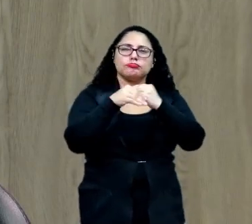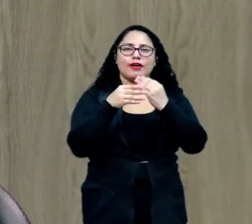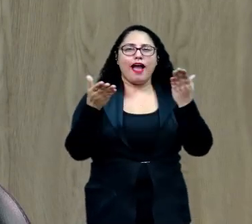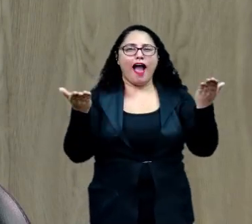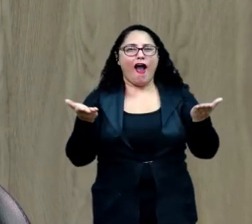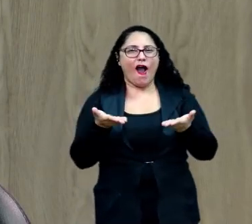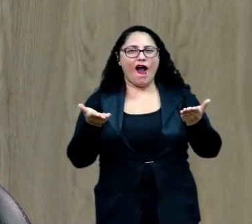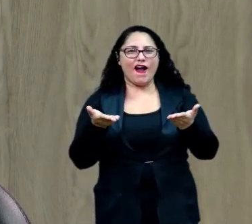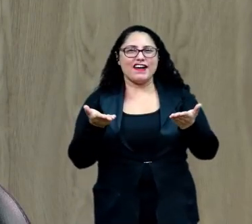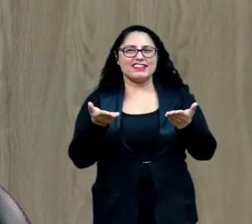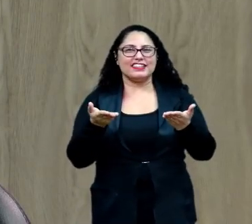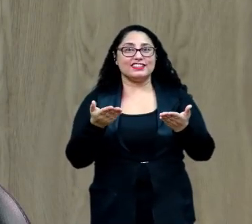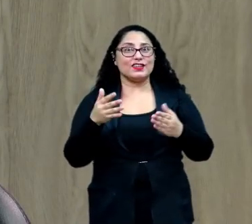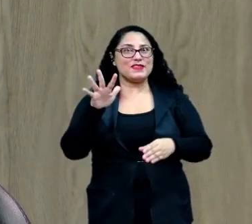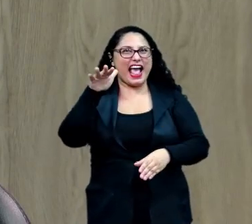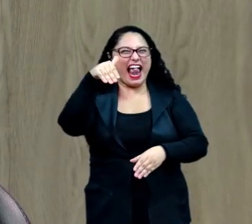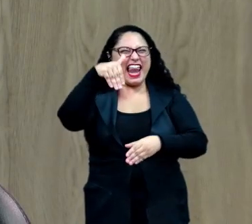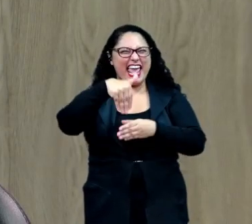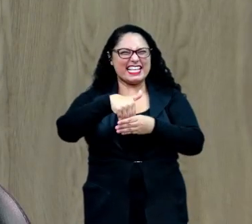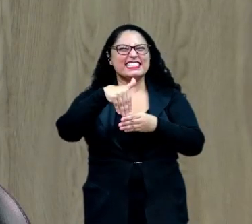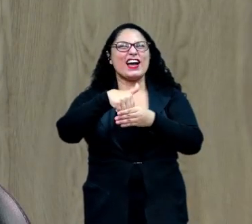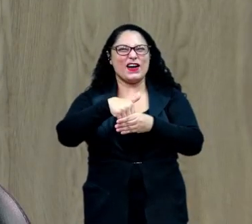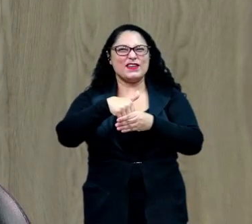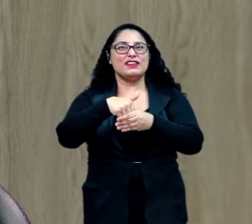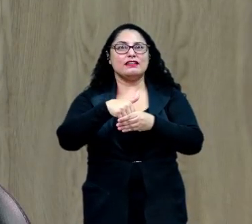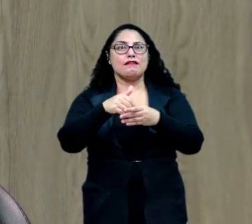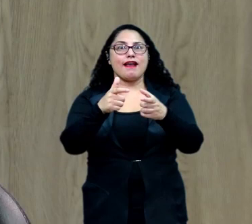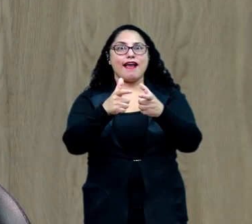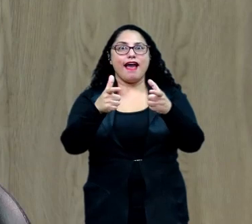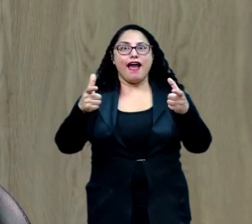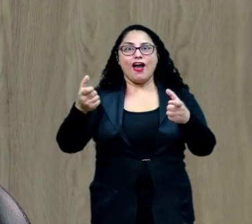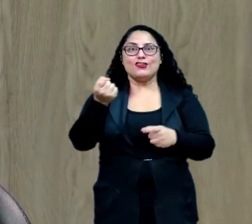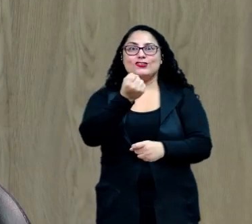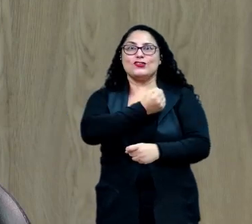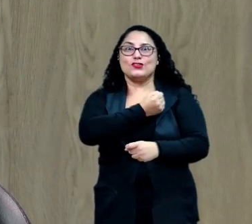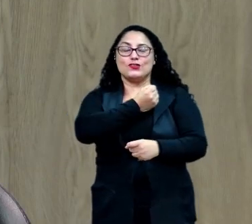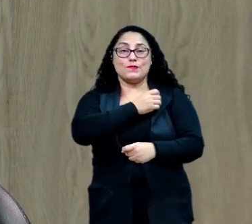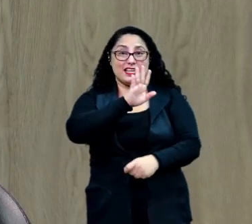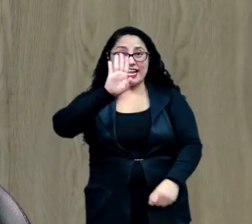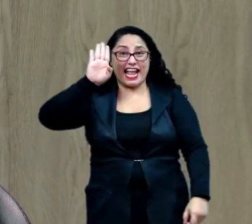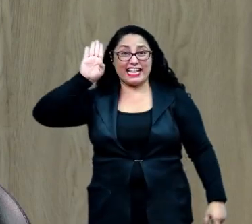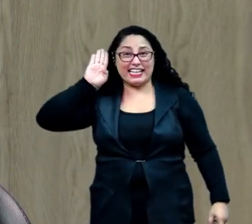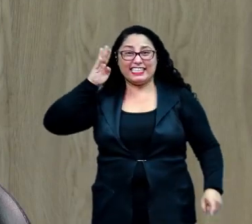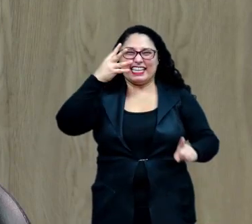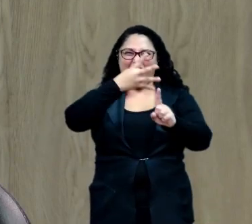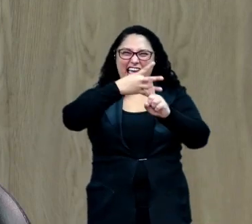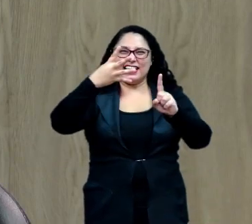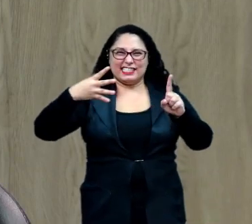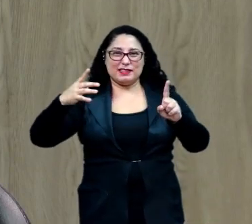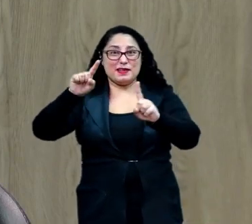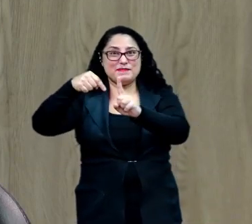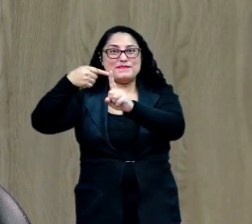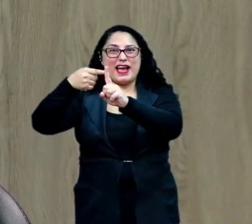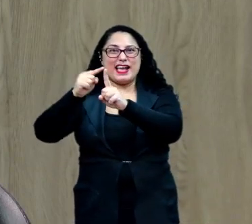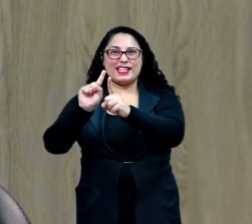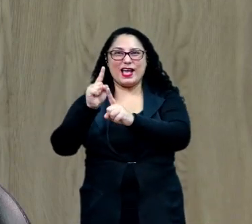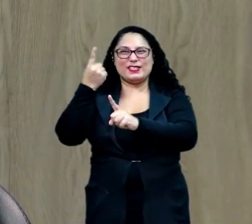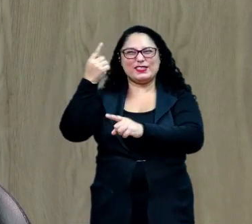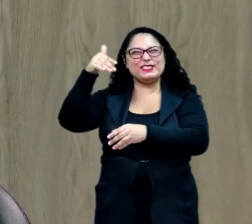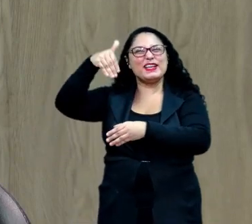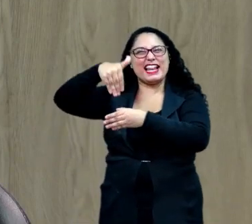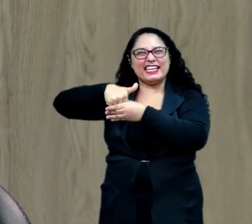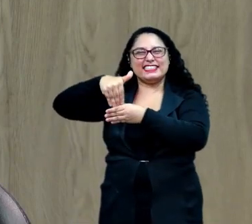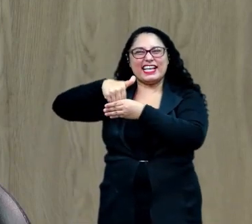agora sobre as eleições, né? A gente teve um grande número de candidaturas LGBT+, e nas últimas